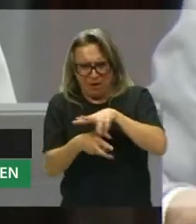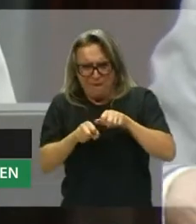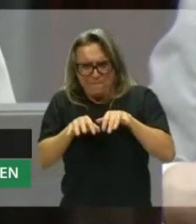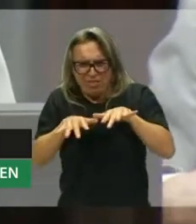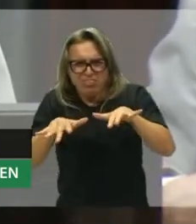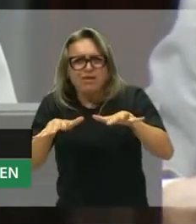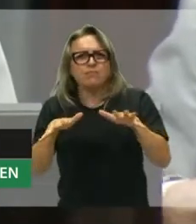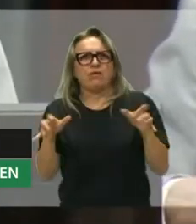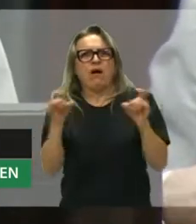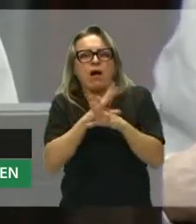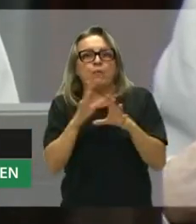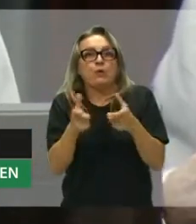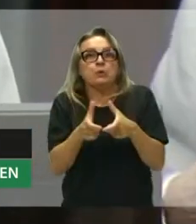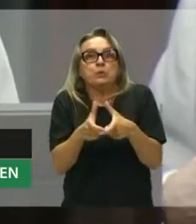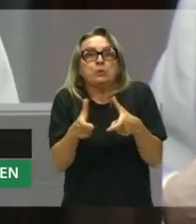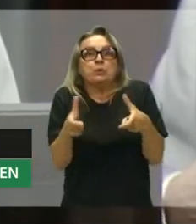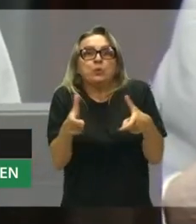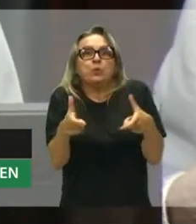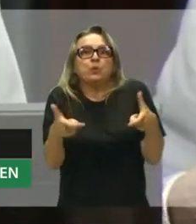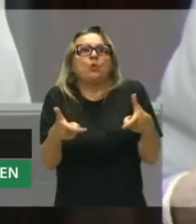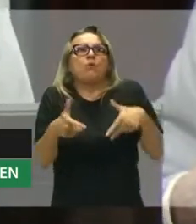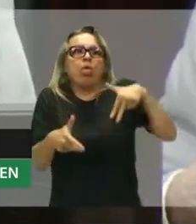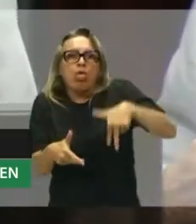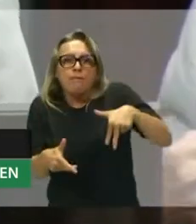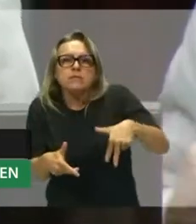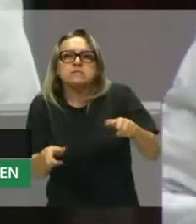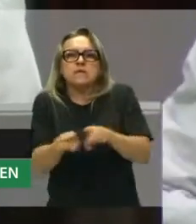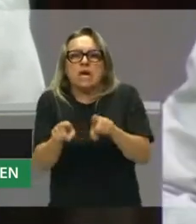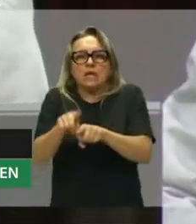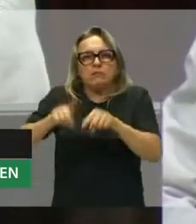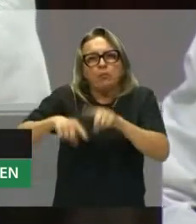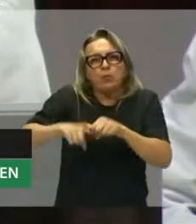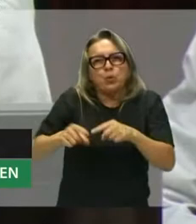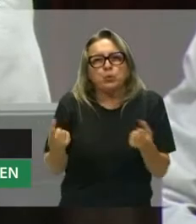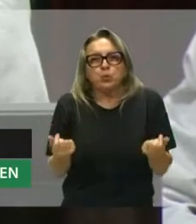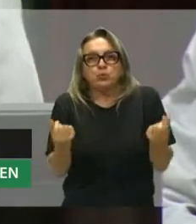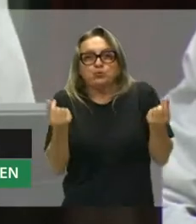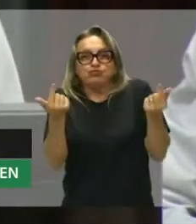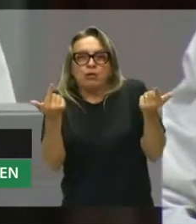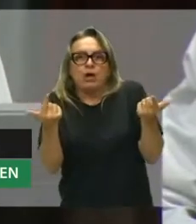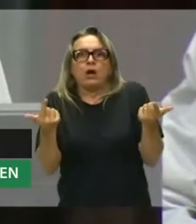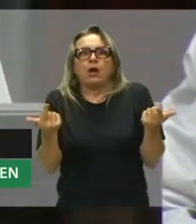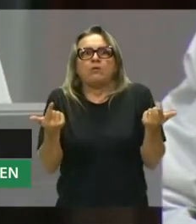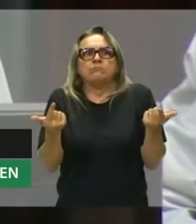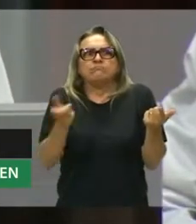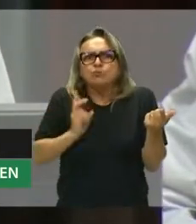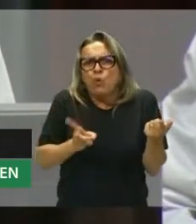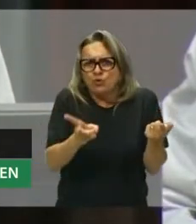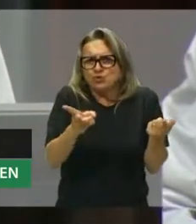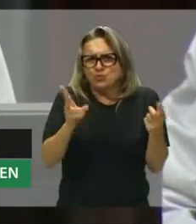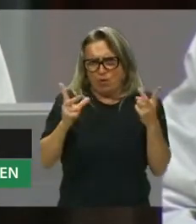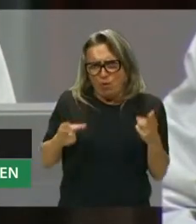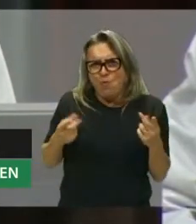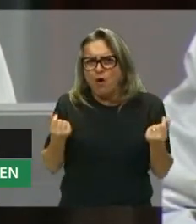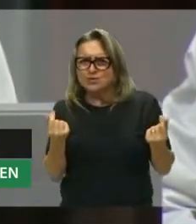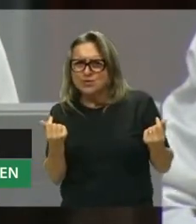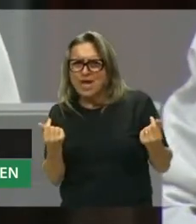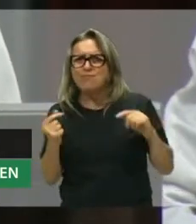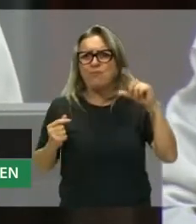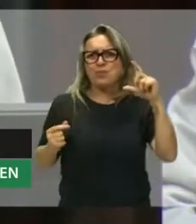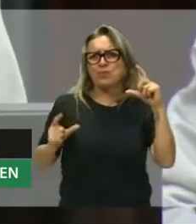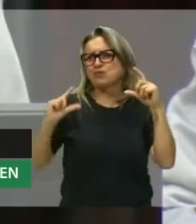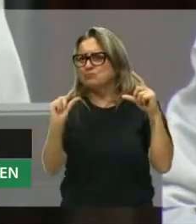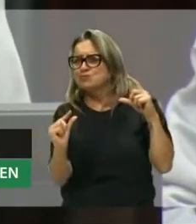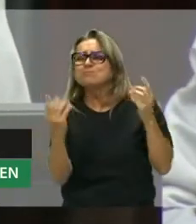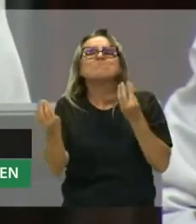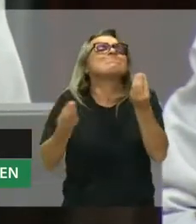um aumento considerável, né, de todos os produtos, aumentou os recursos, continua o mesmo. Qual a situação? O que nós